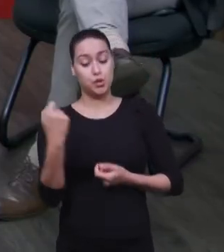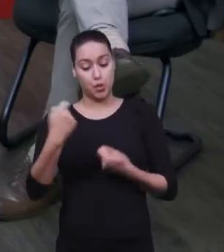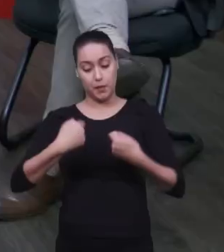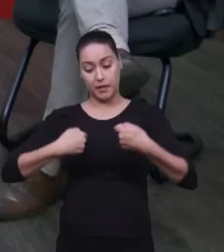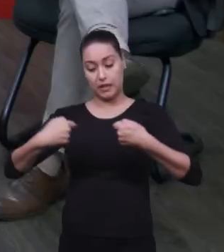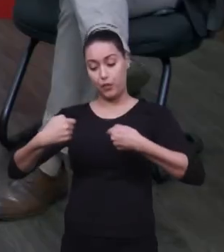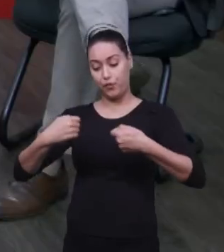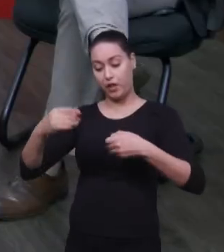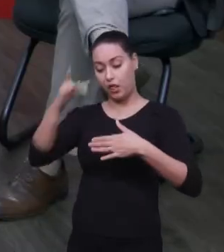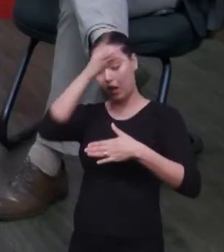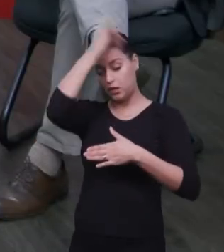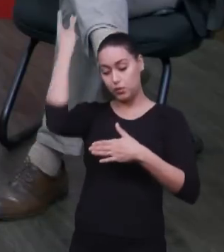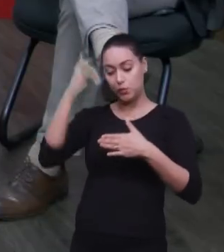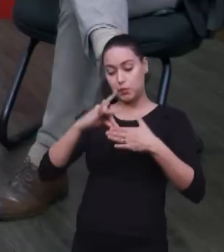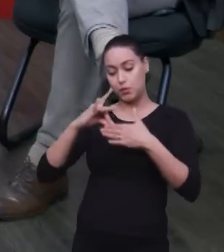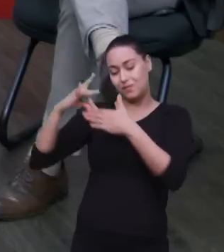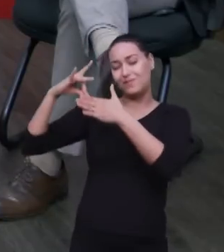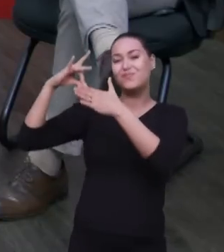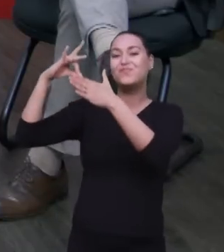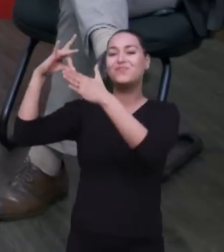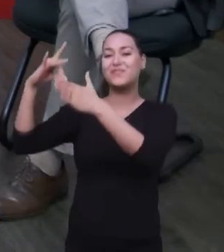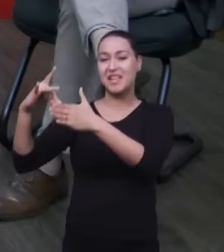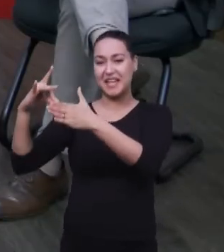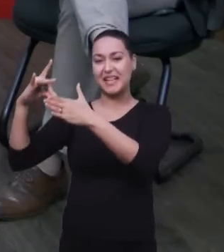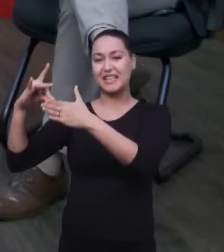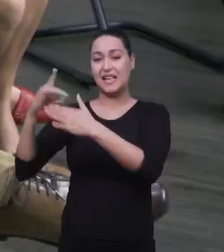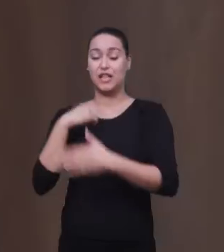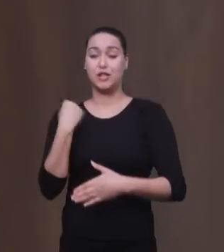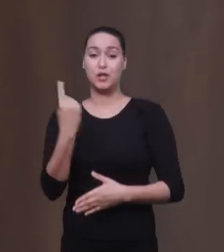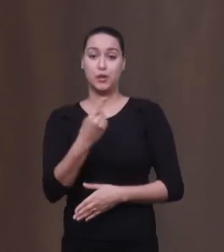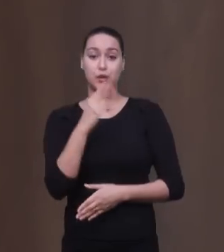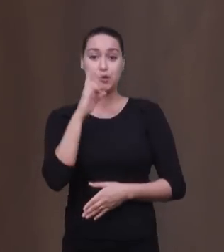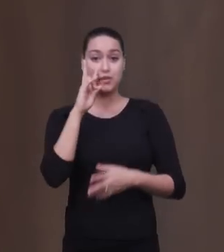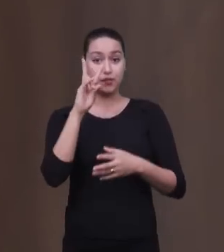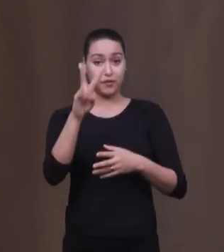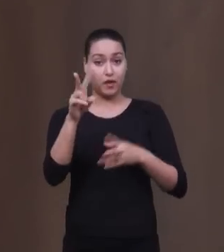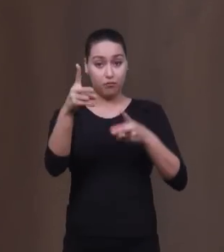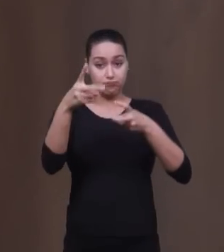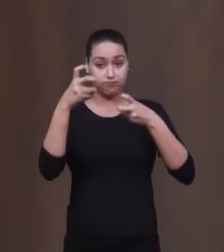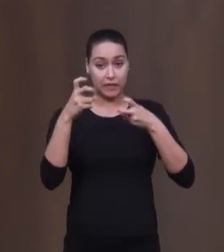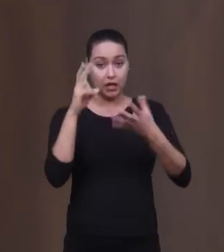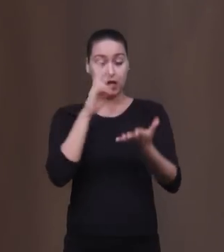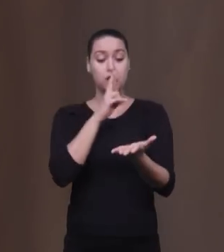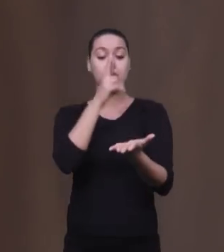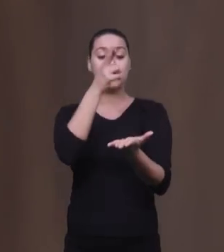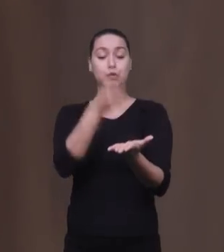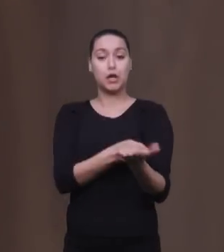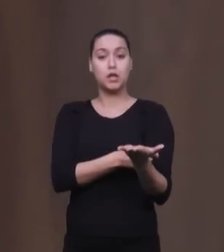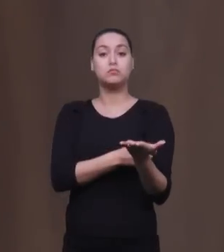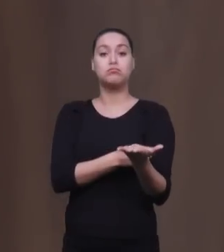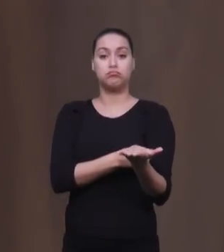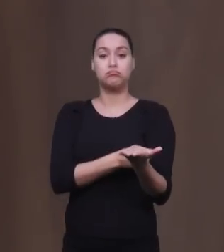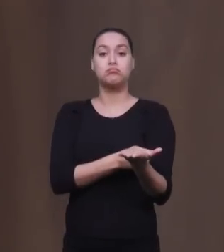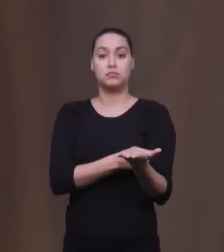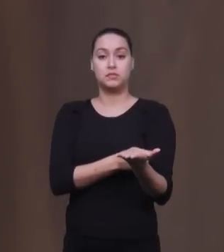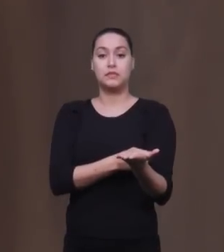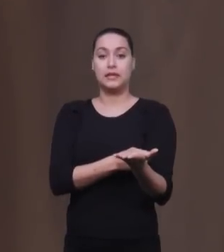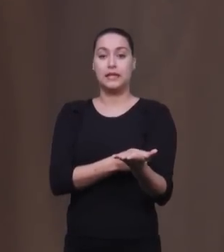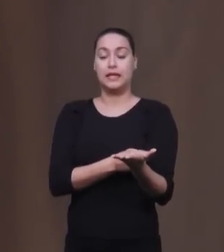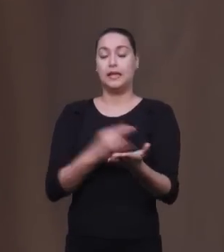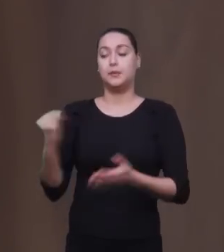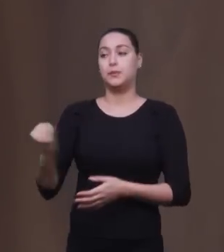somos guiados pelo Espírito Santo, então nós vamos ver resultados disso. E a grande importância da fé